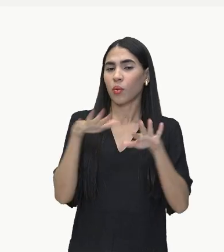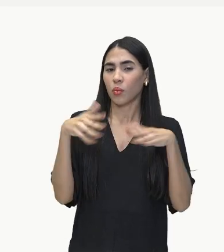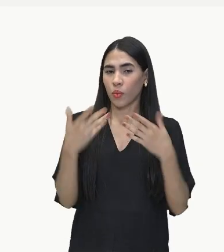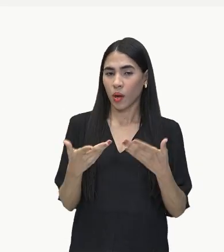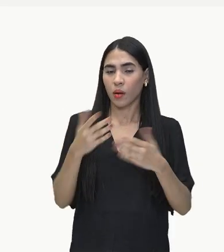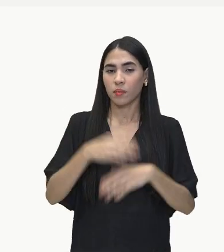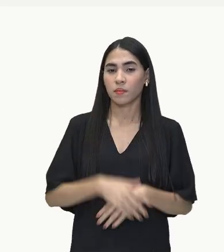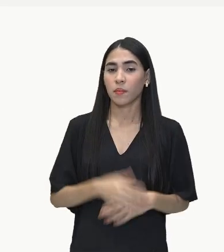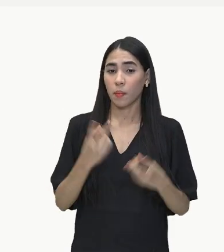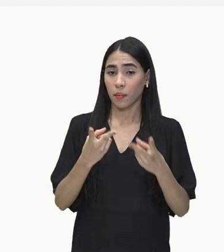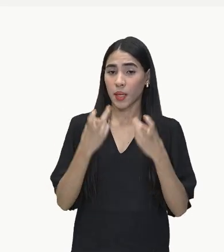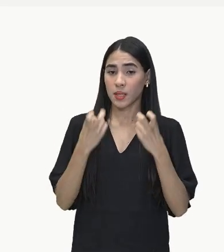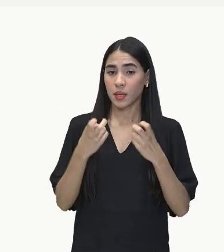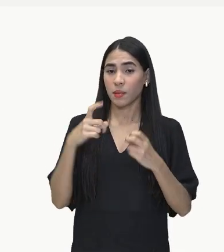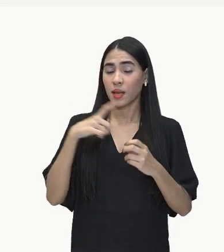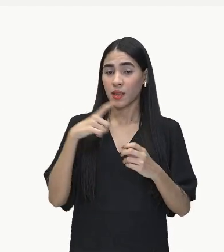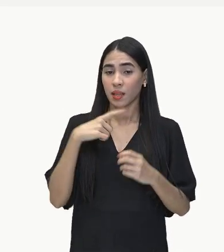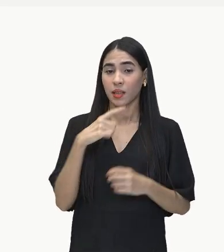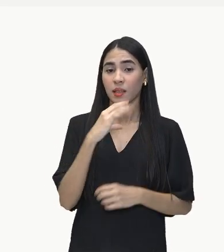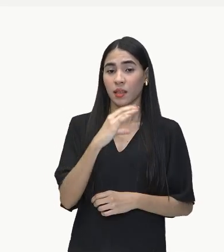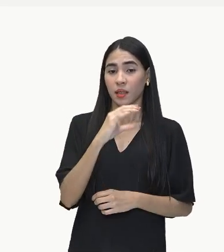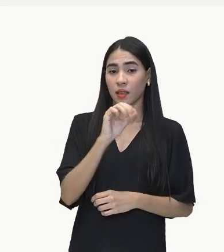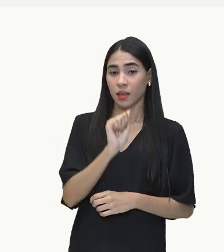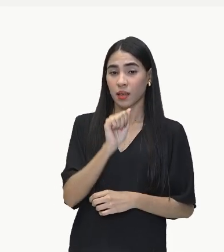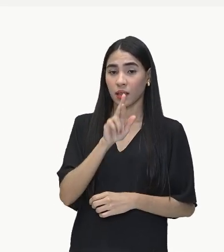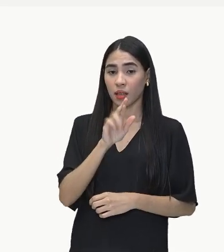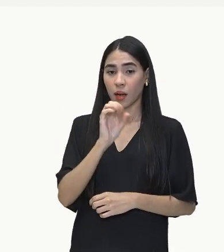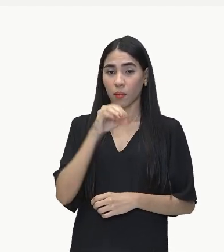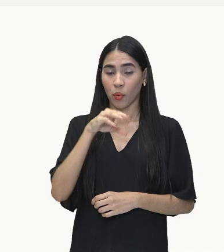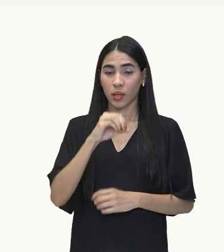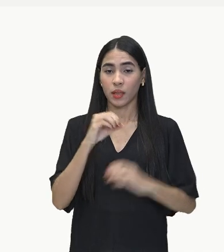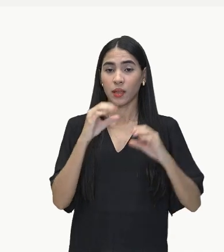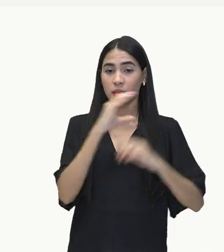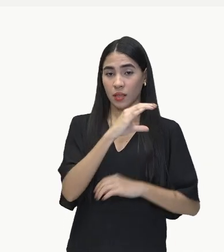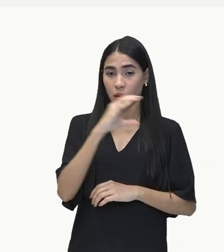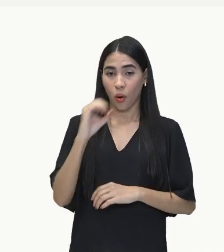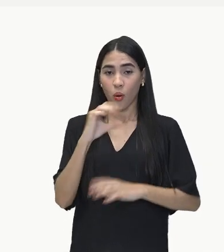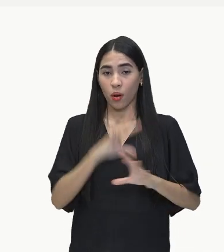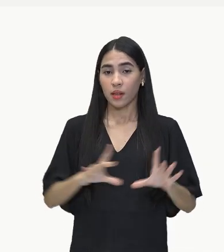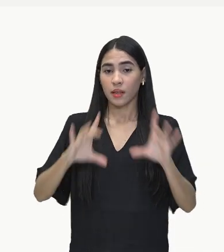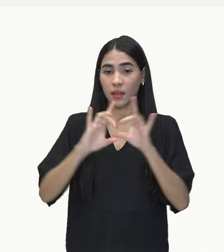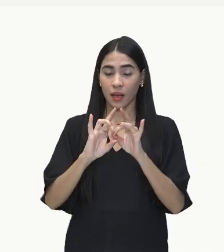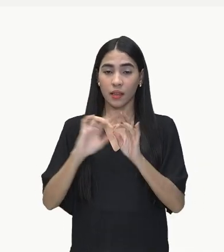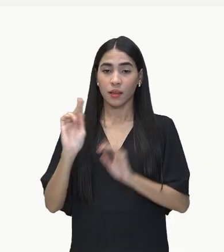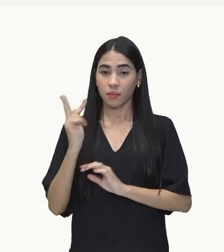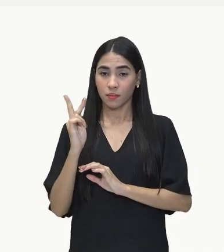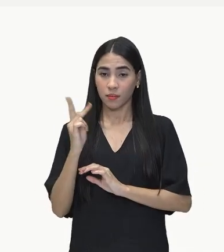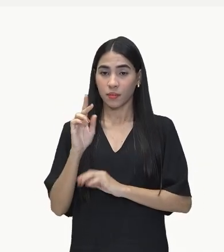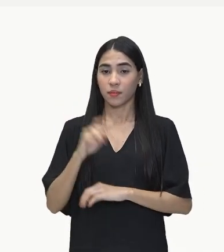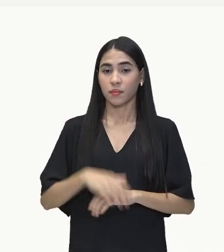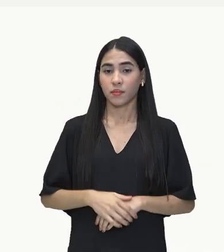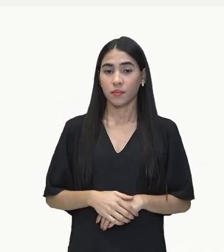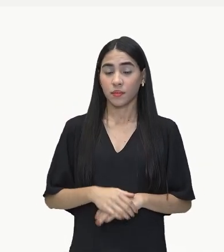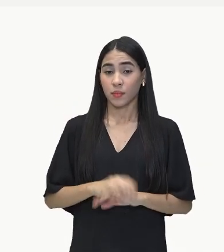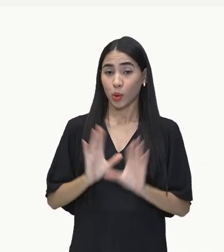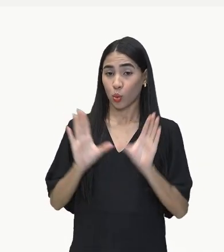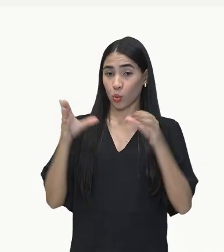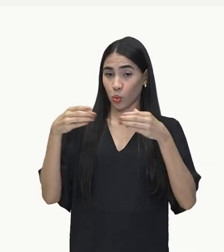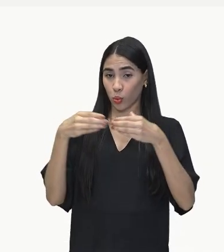que eu tenho uma carbonila ligada a um hidrogênio. Esse